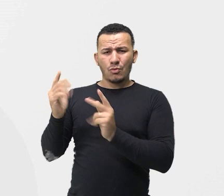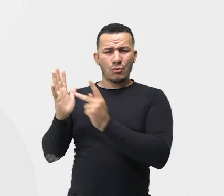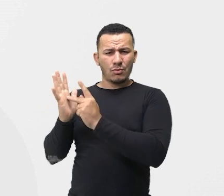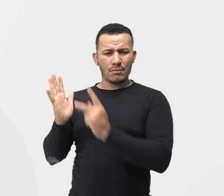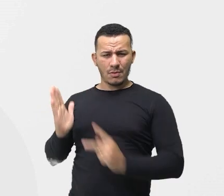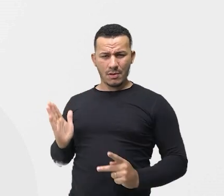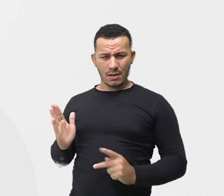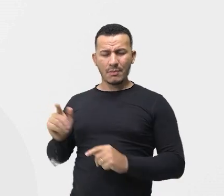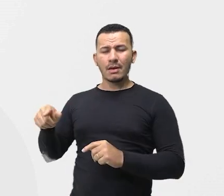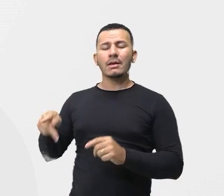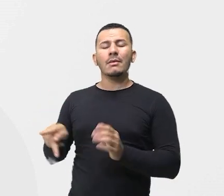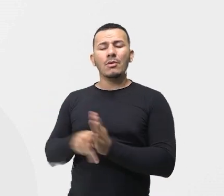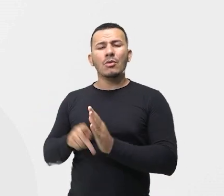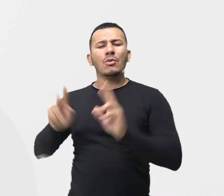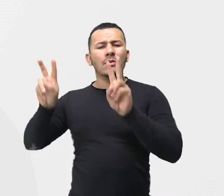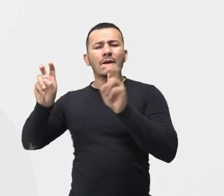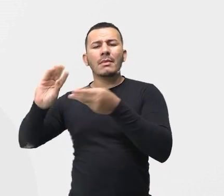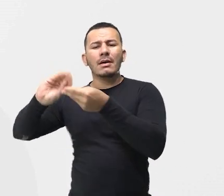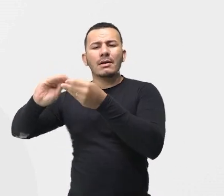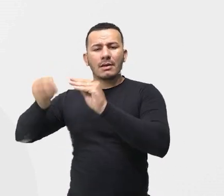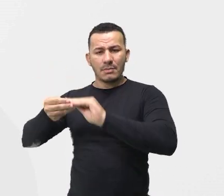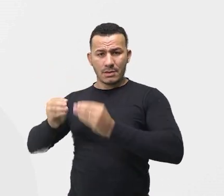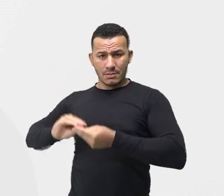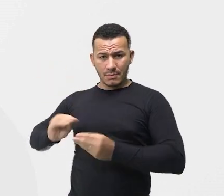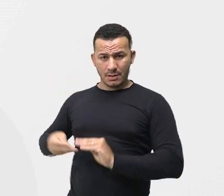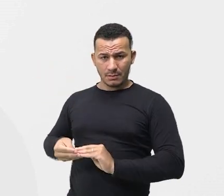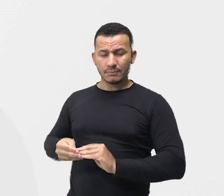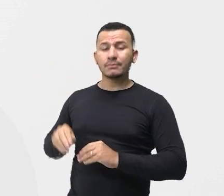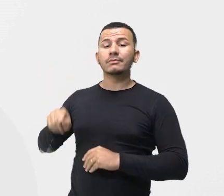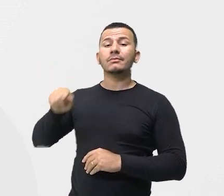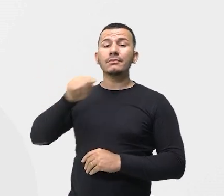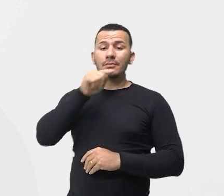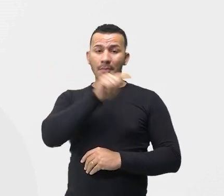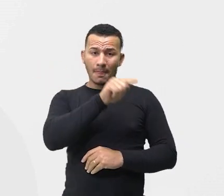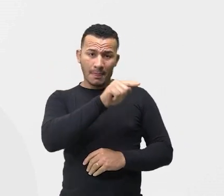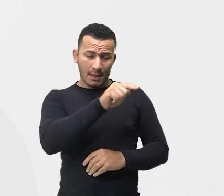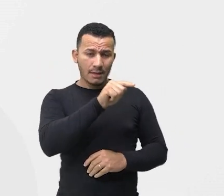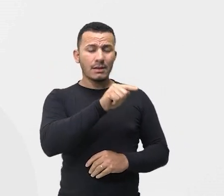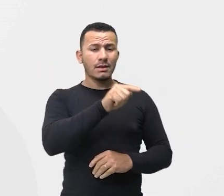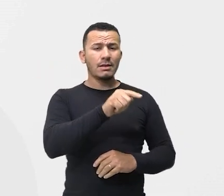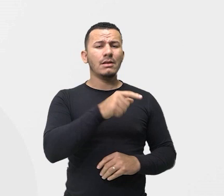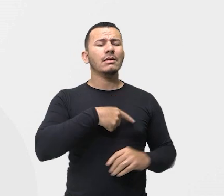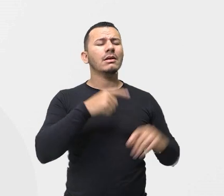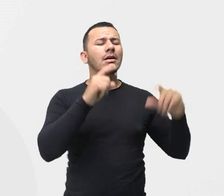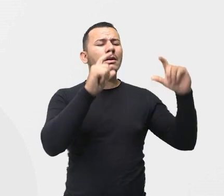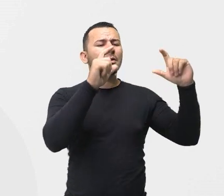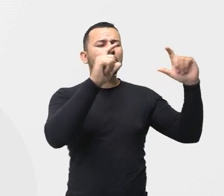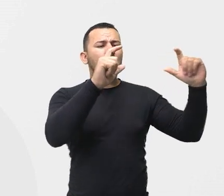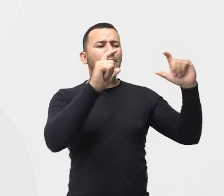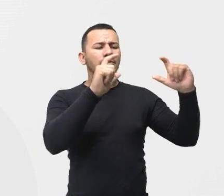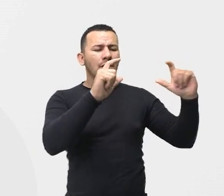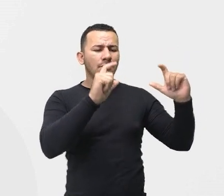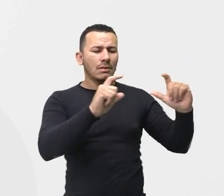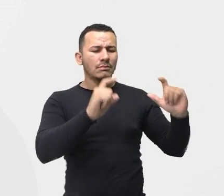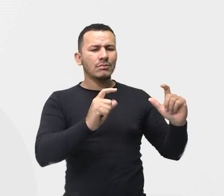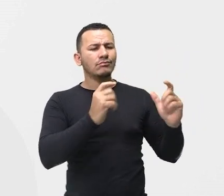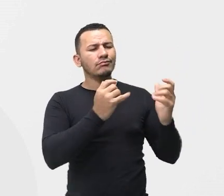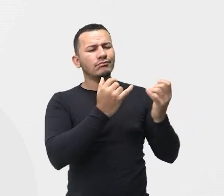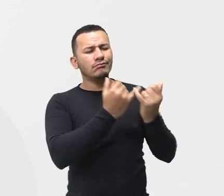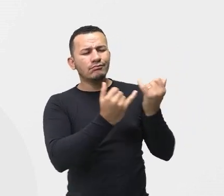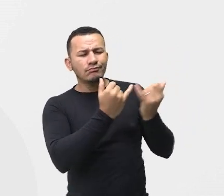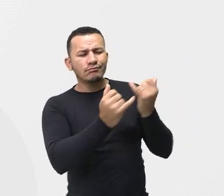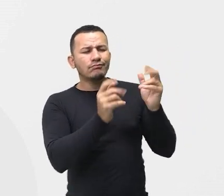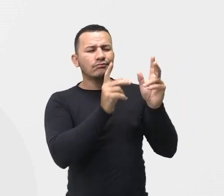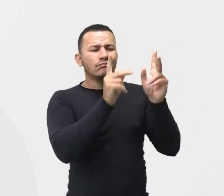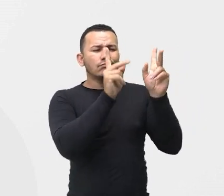folha, você observa o poema Quebra-Cabeça. Observe que no primeiro, os versos, certo? Eles têm ali um tamanho